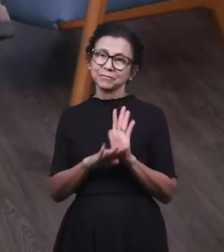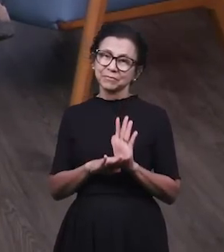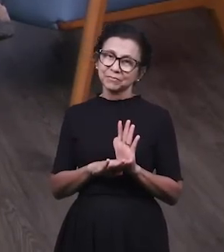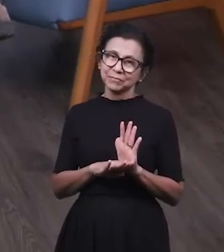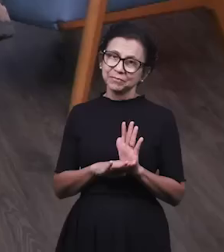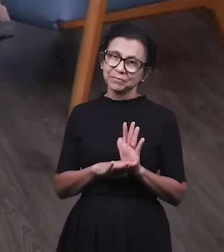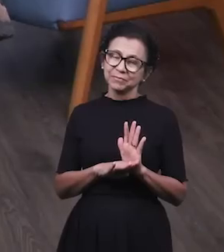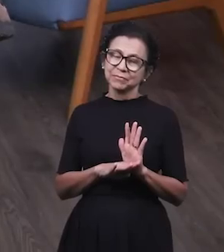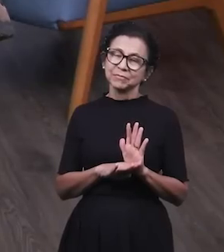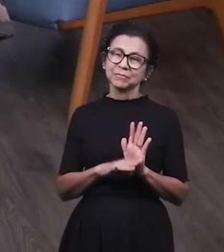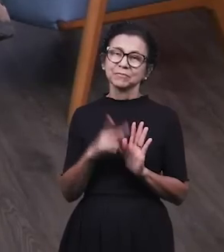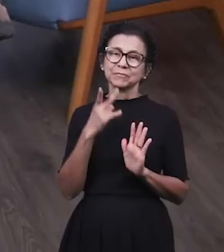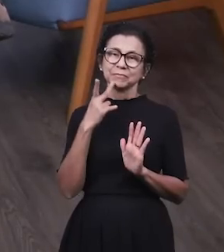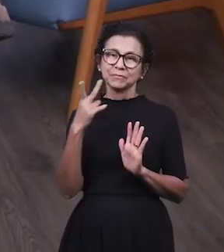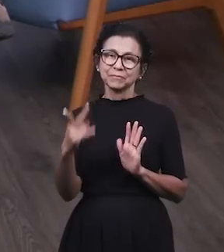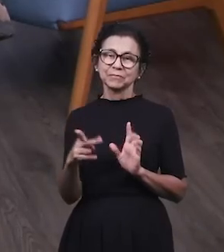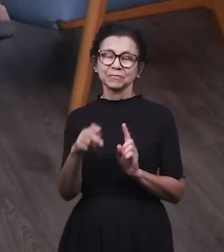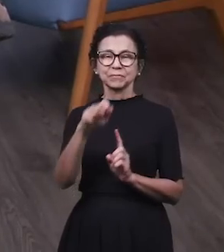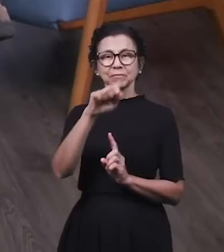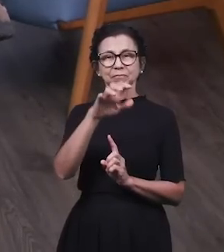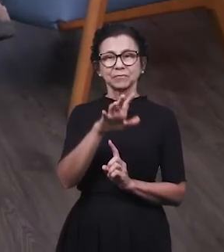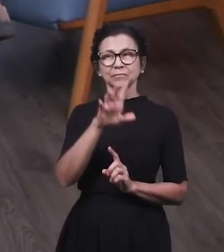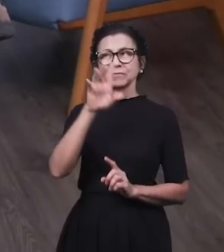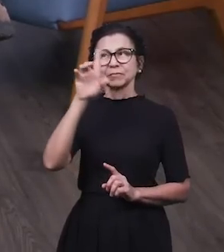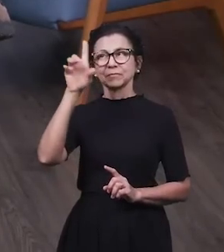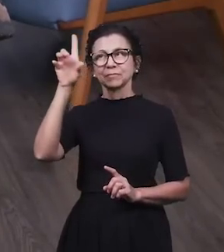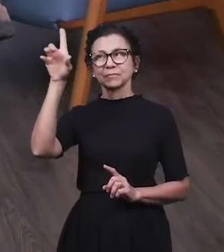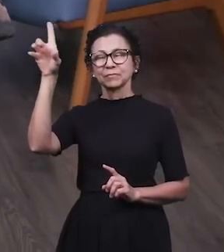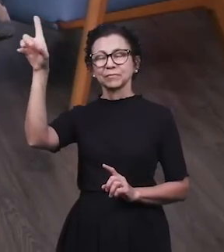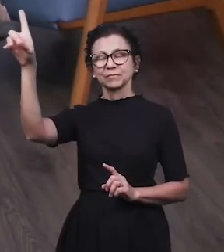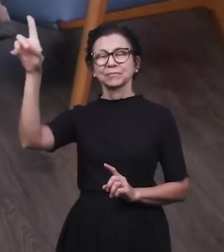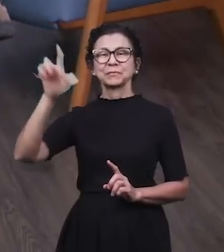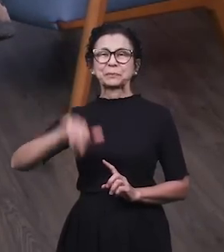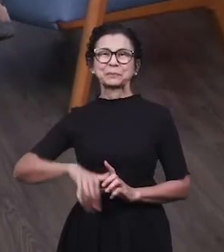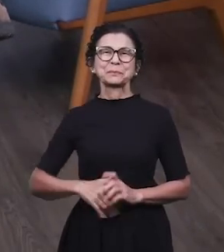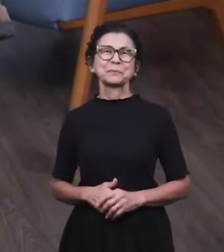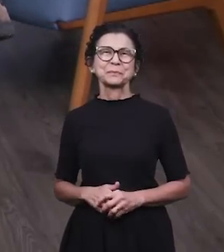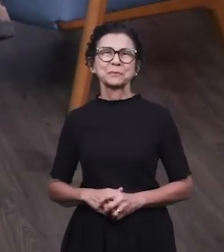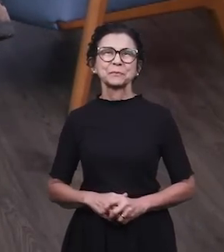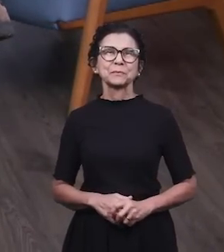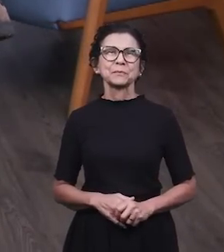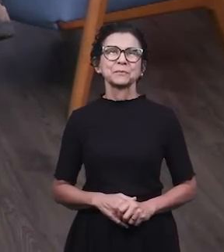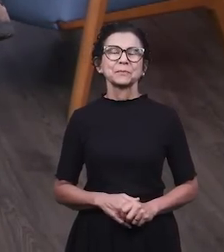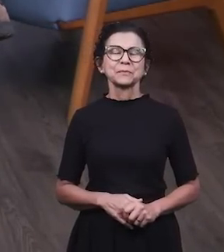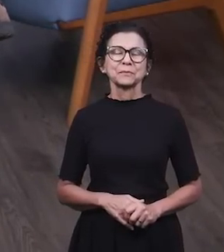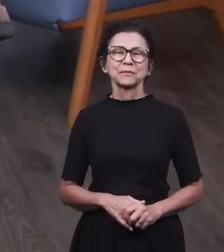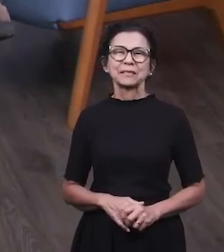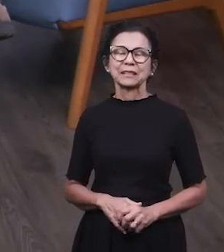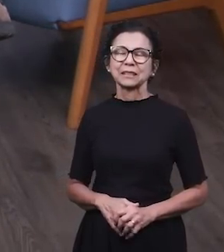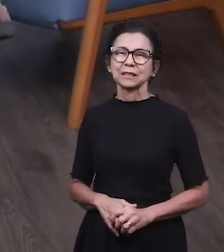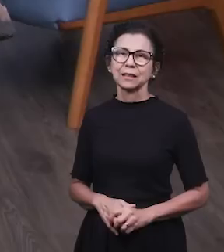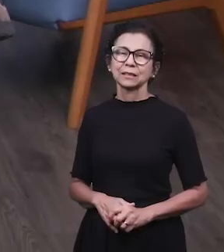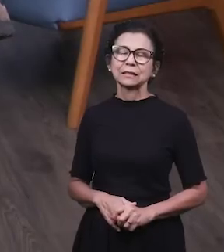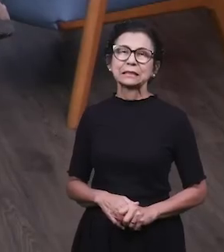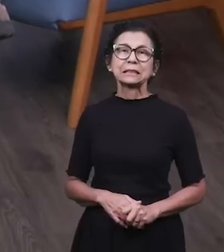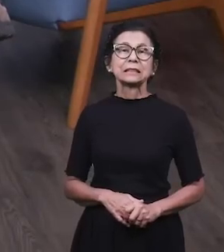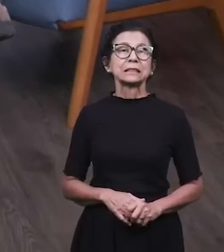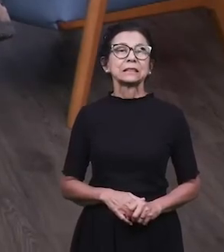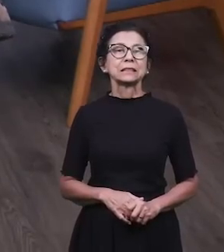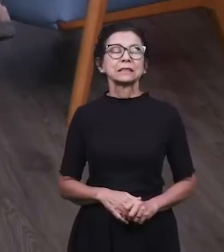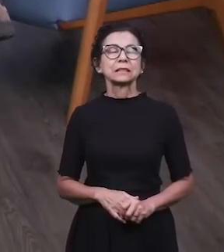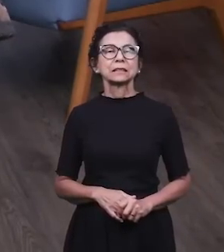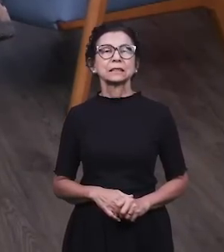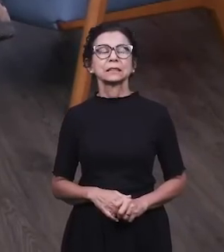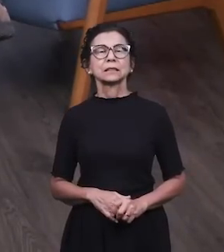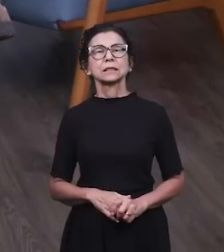ampla a todos os corações, é a graça de Deus e cada um vai ter o resultado diferente na sua vida. E é bom